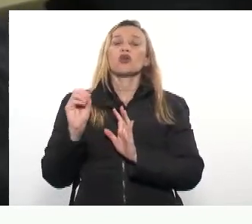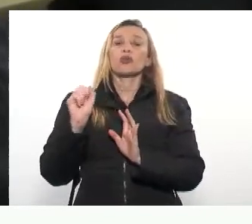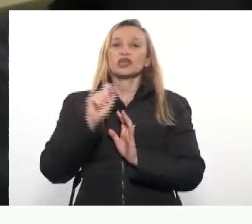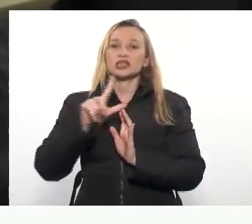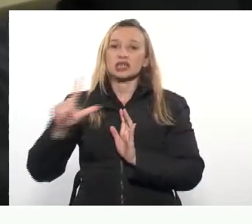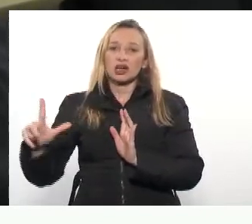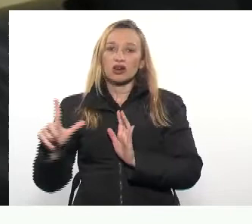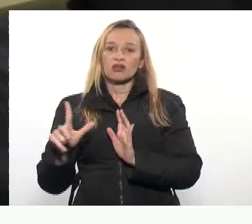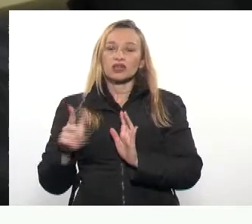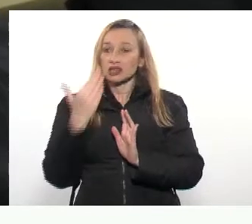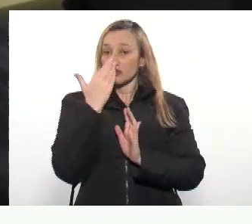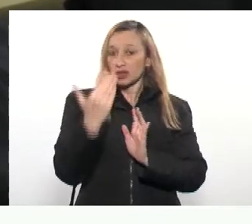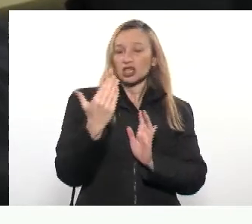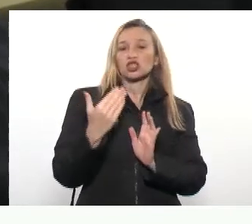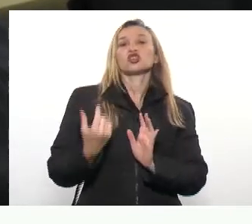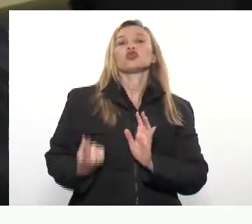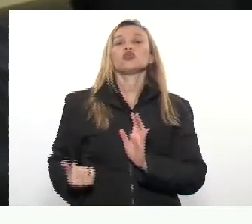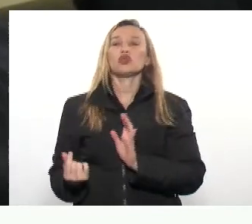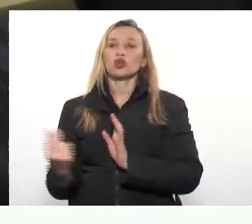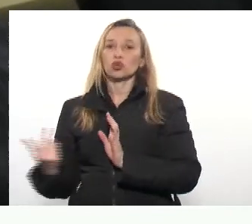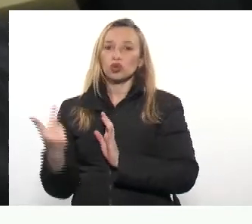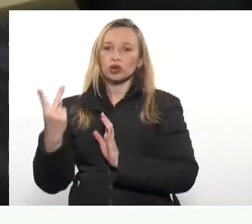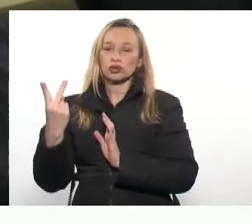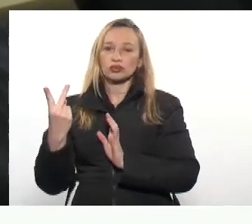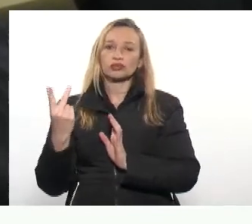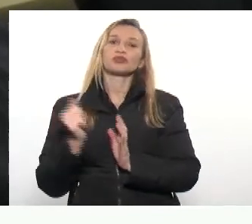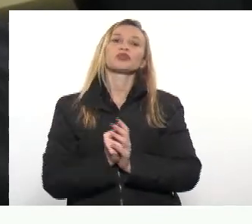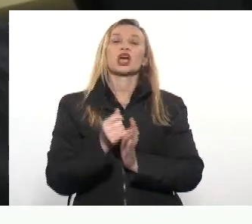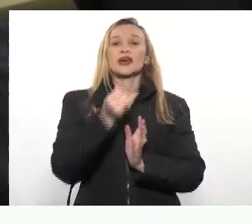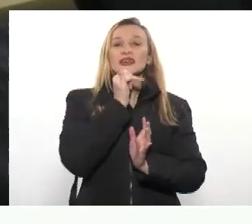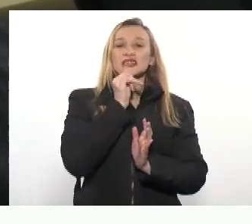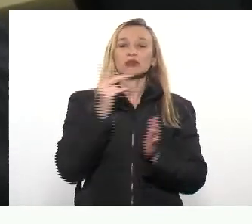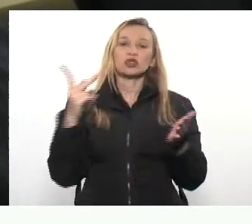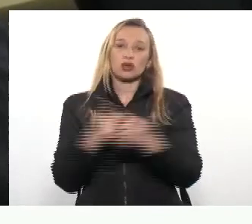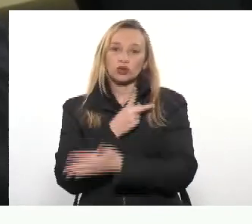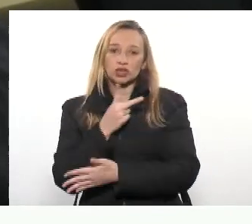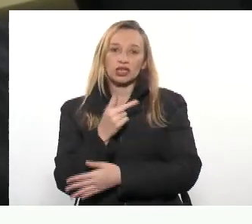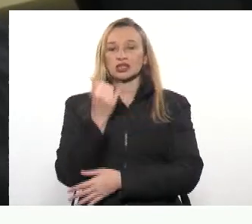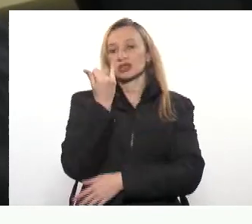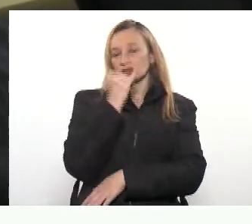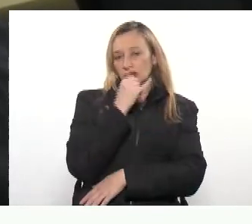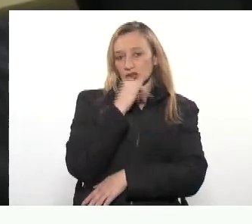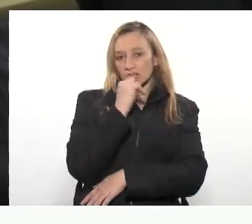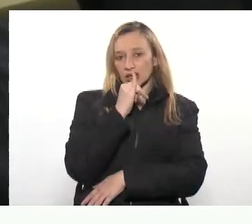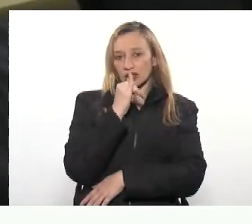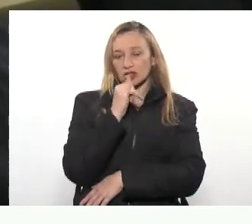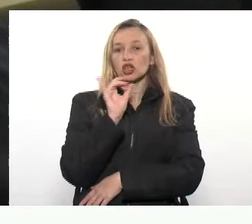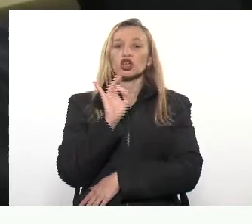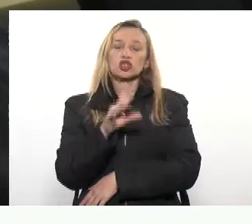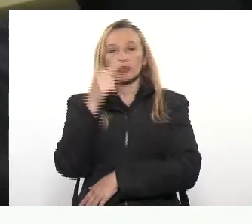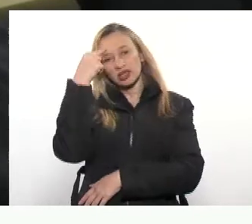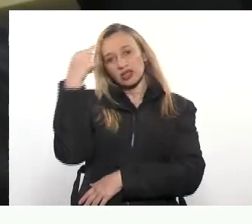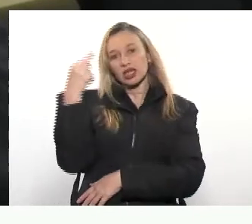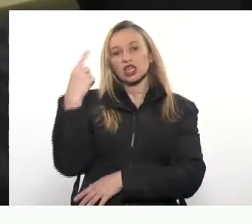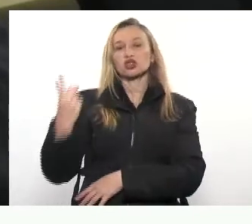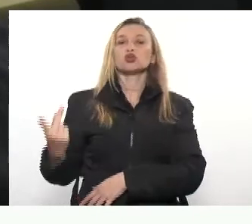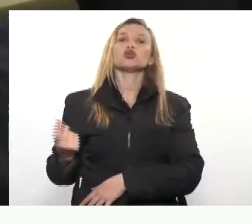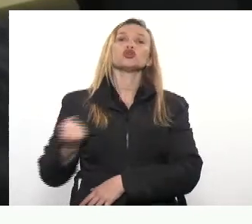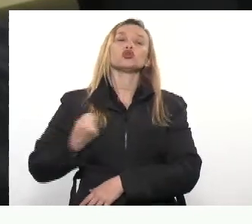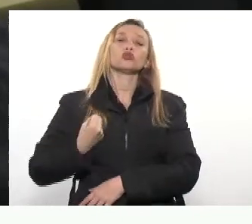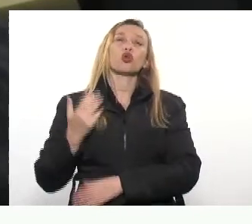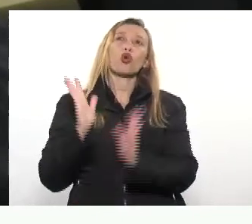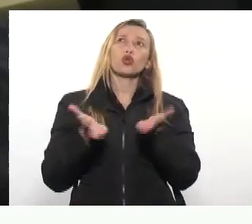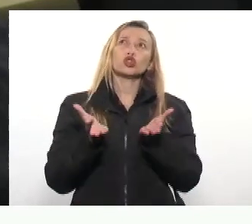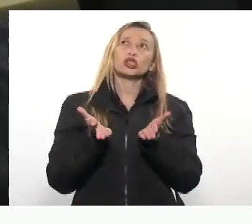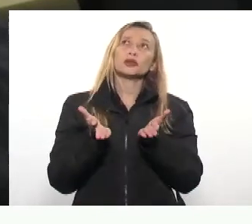fazer frente é uma tarifa de disponibilidade, é exemplo do que acontece na energia elétrica. Só para dar uma ideia dos números, hoje a